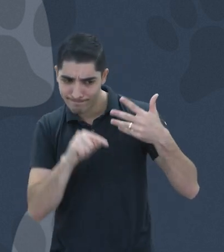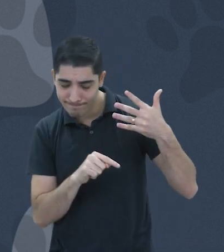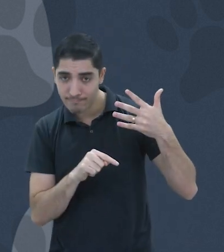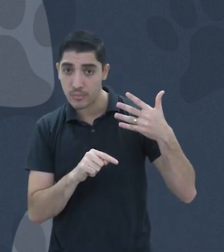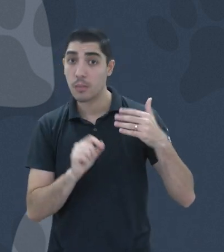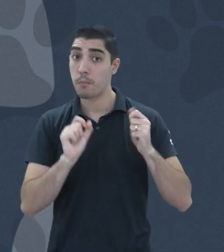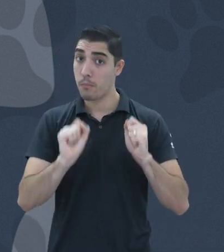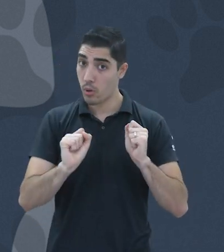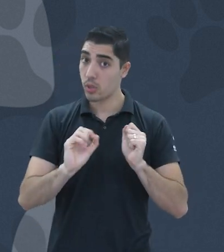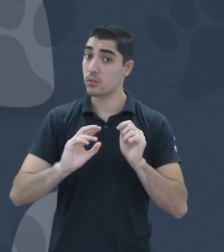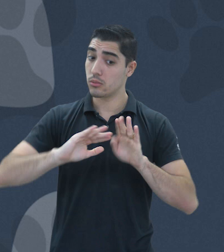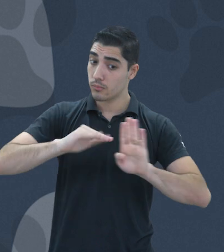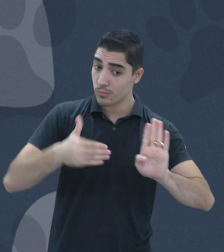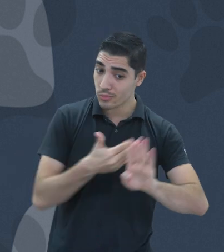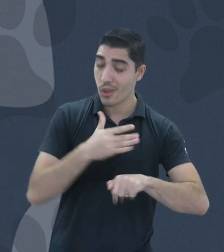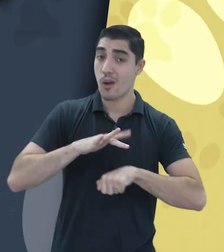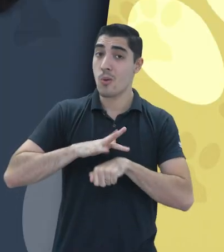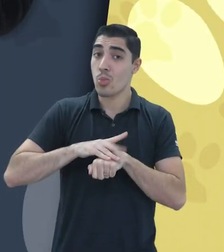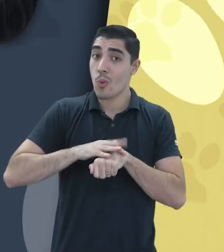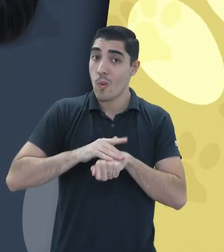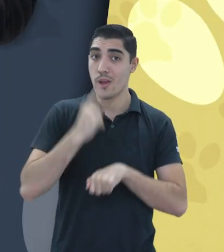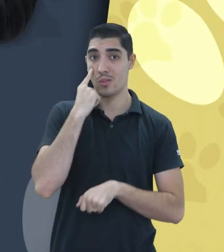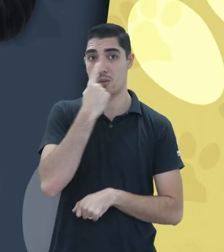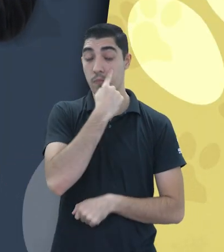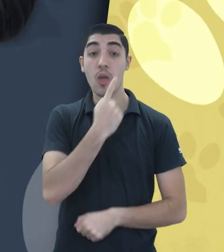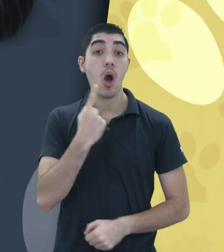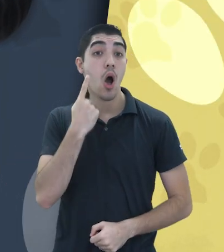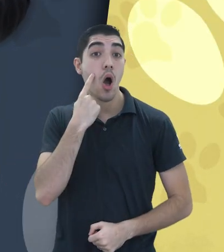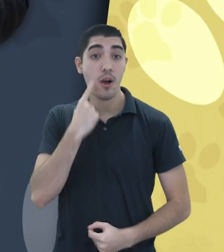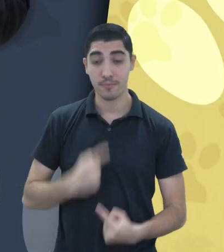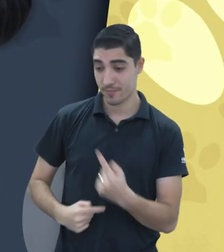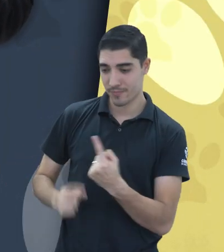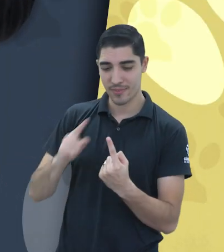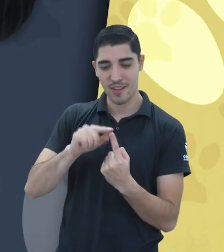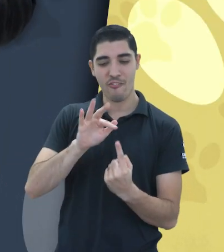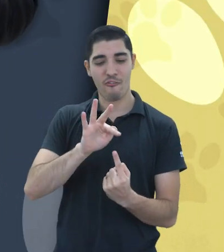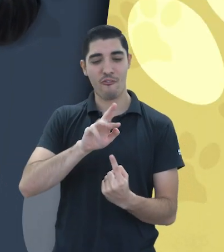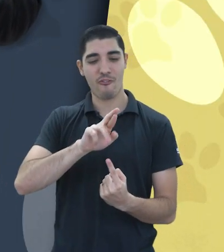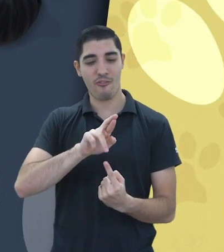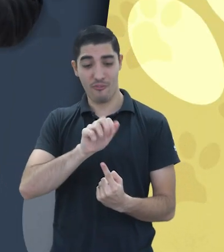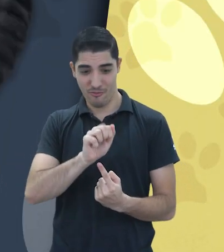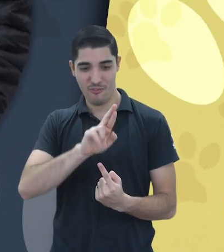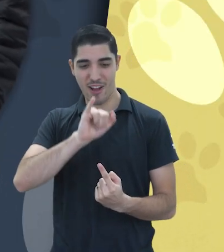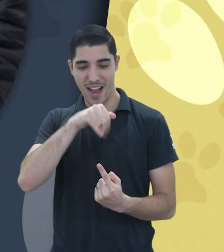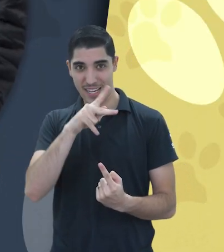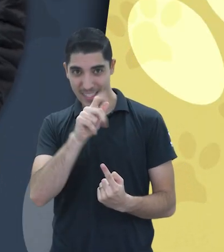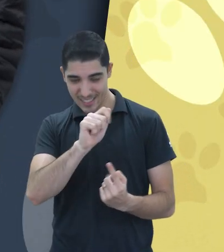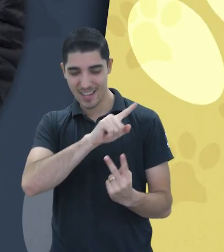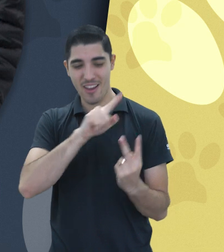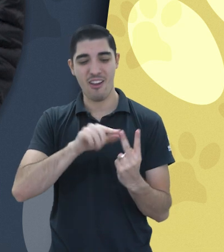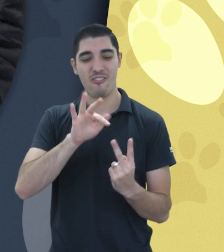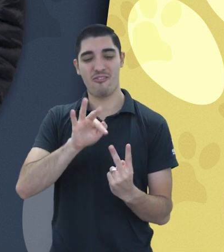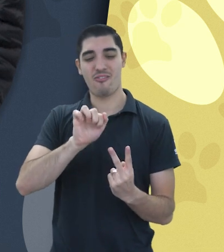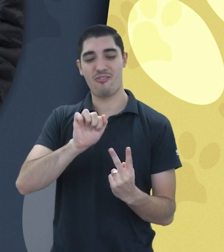ser sinais de doenças oculares. Estas aqui são a Farinha e a Farofa, 2 gatinhas que recebem a atenção